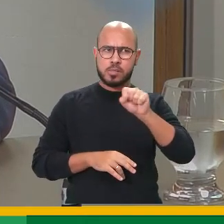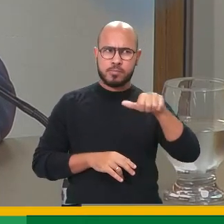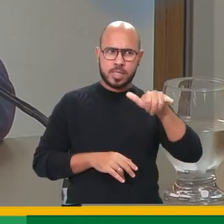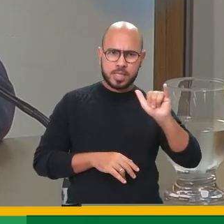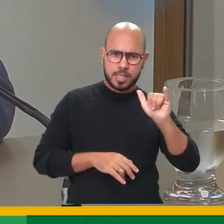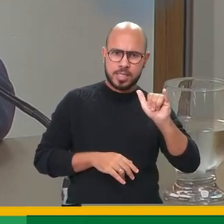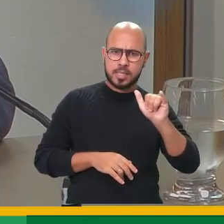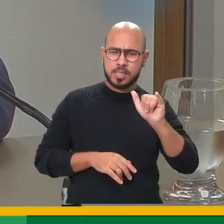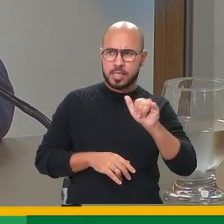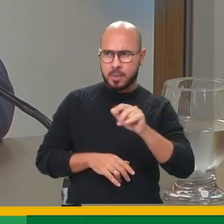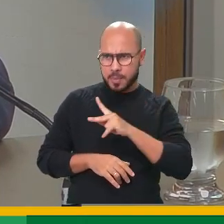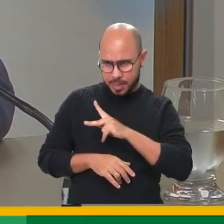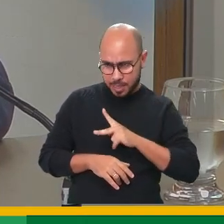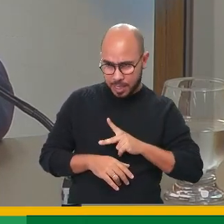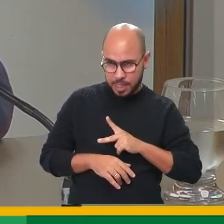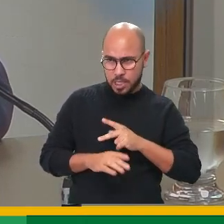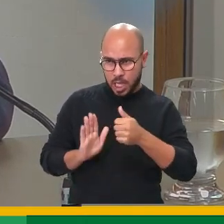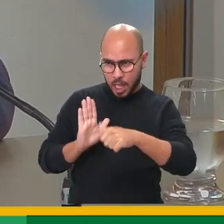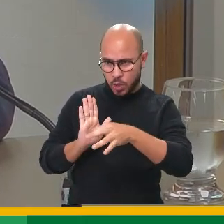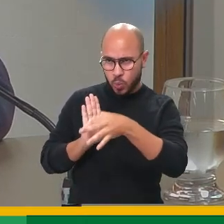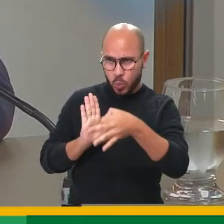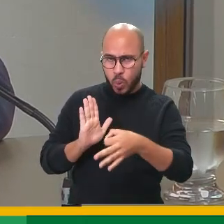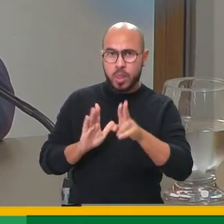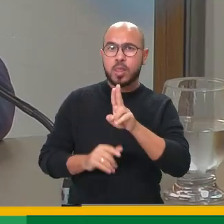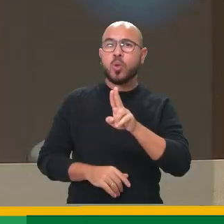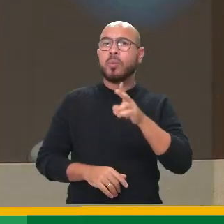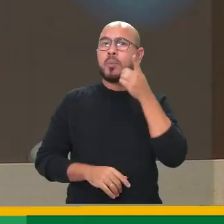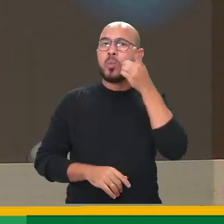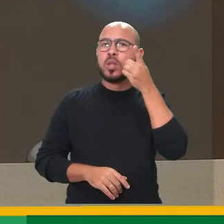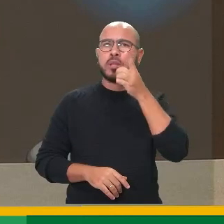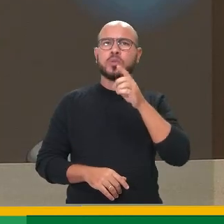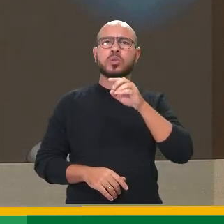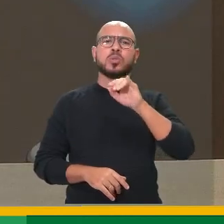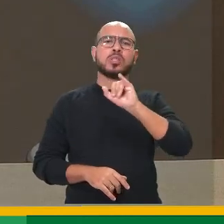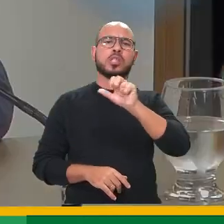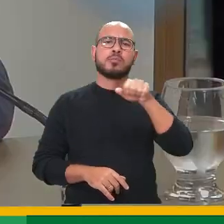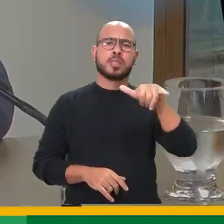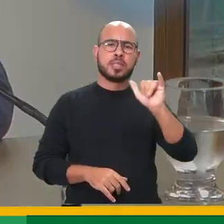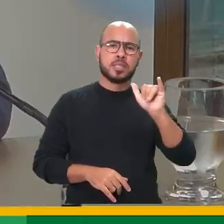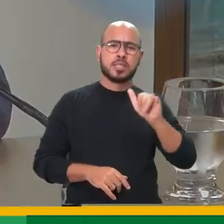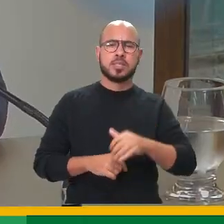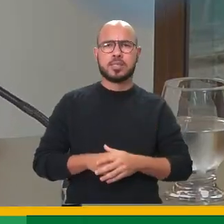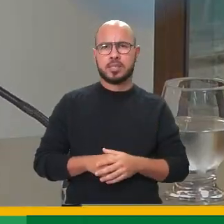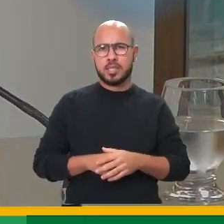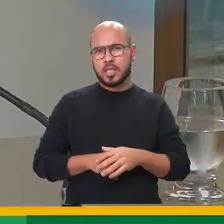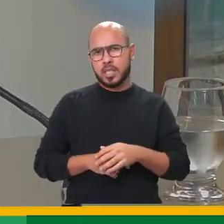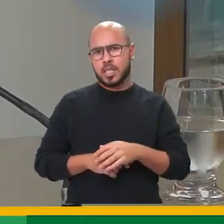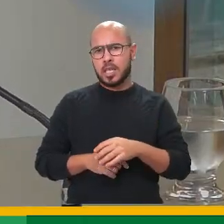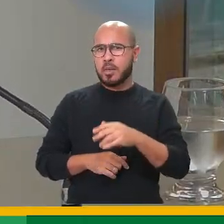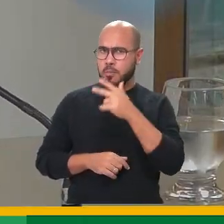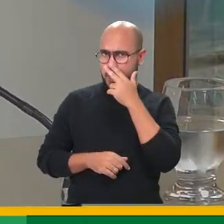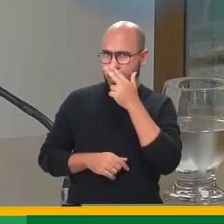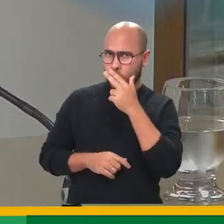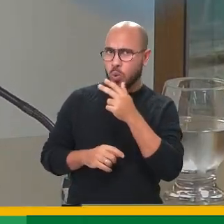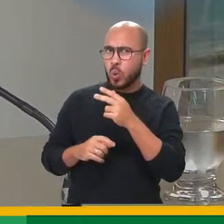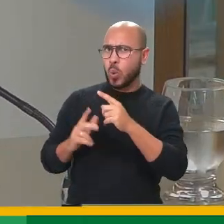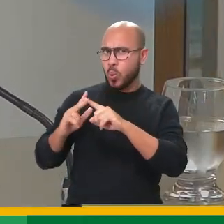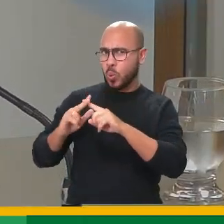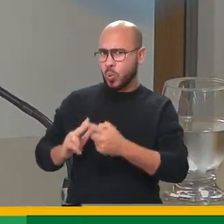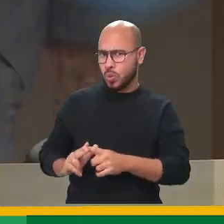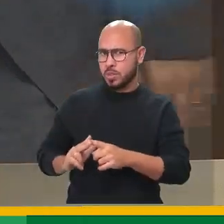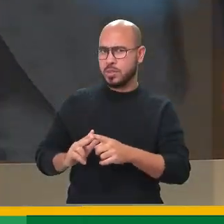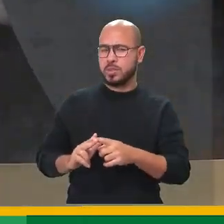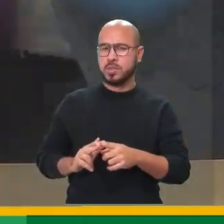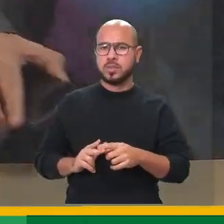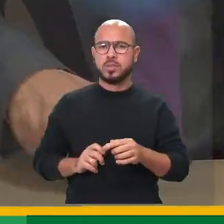Presidente é o i que tá como relator eu só eu corrije aí para não ter nenhuma dúvida não eu